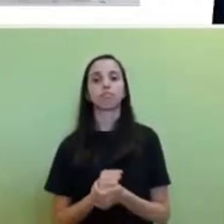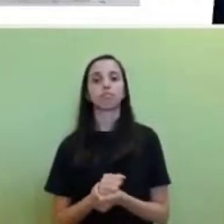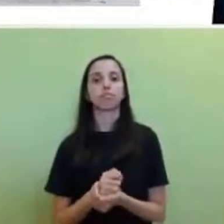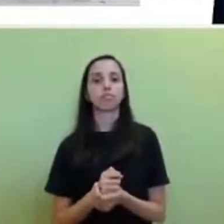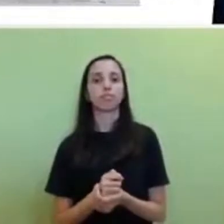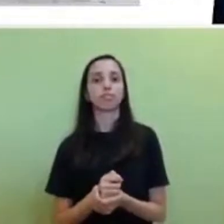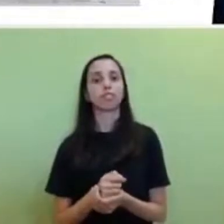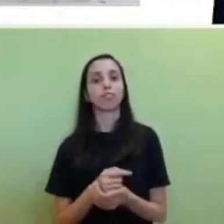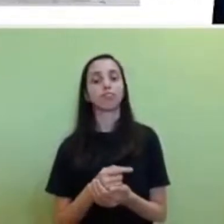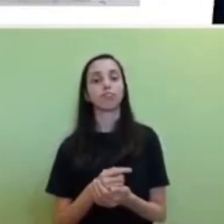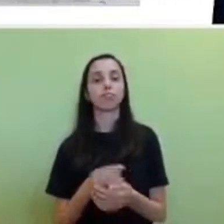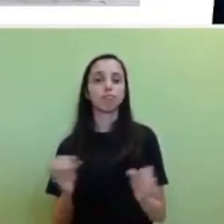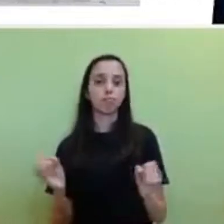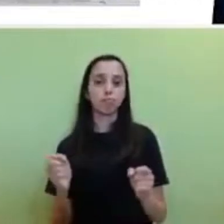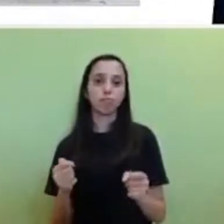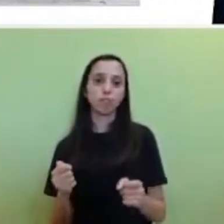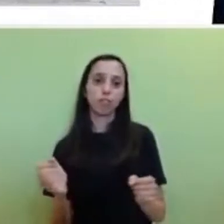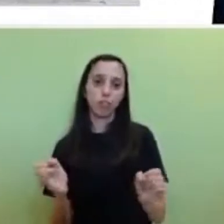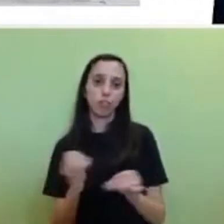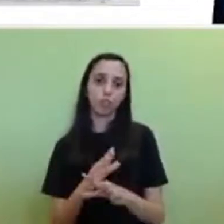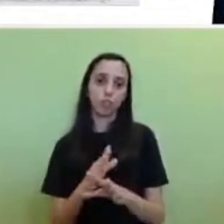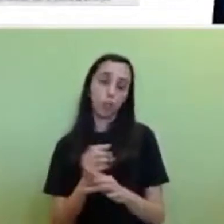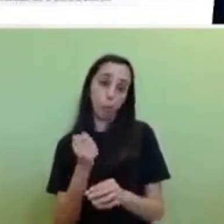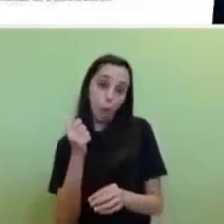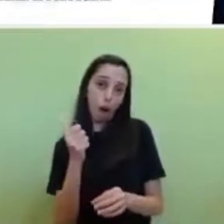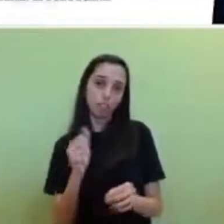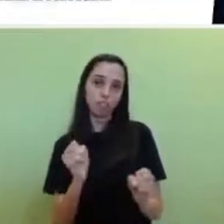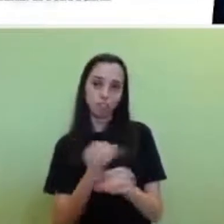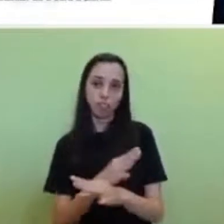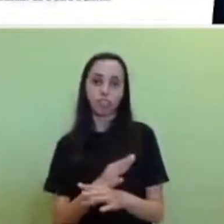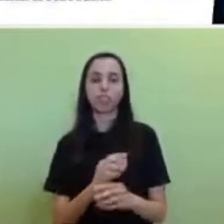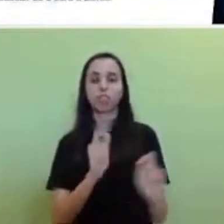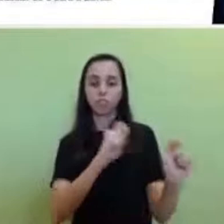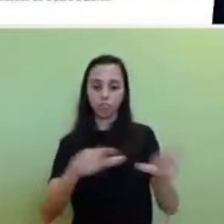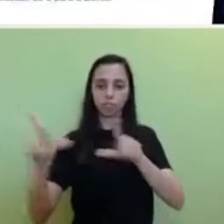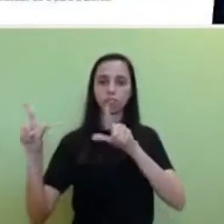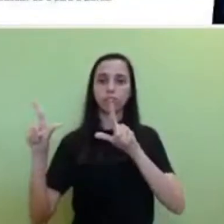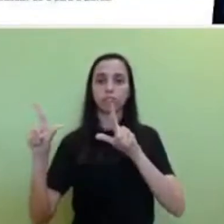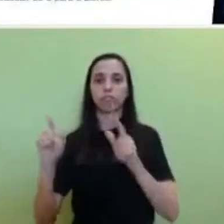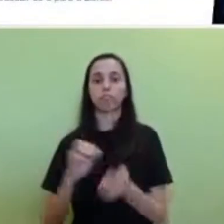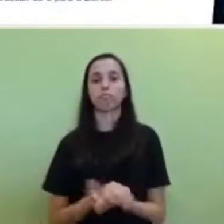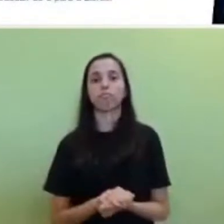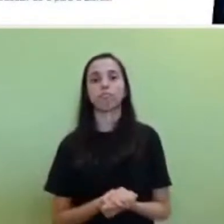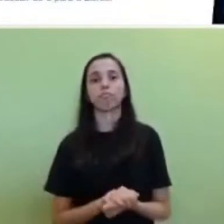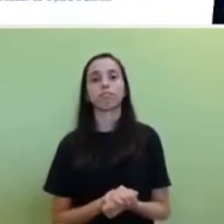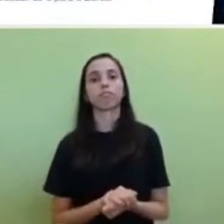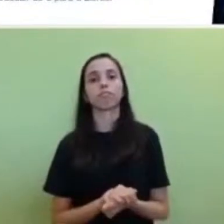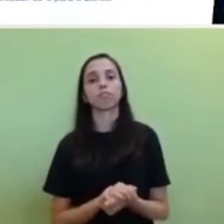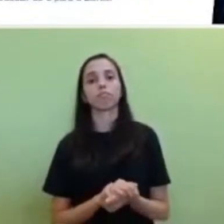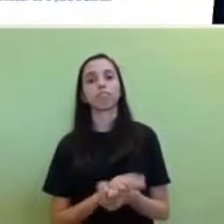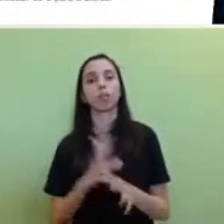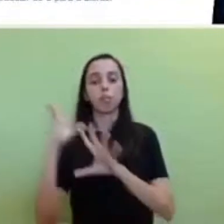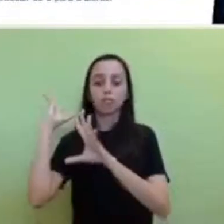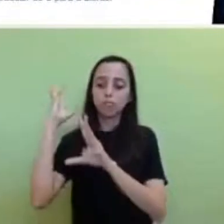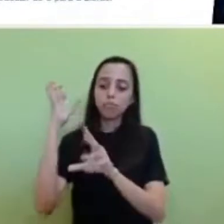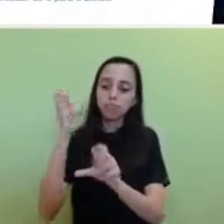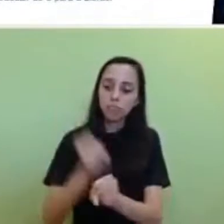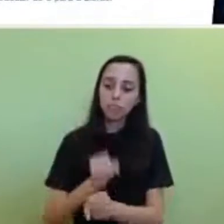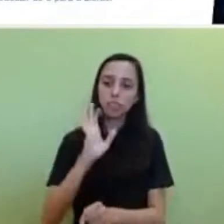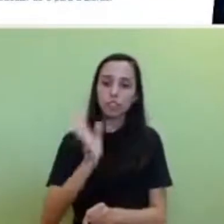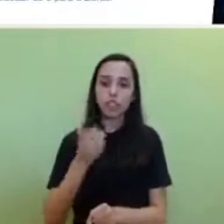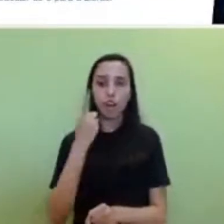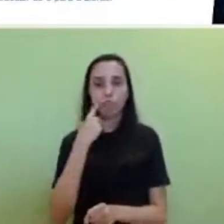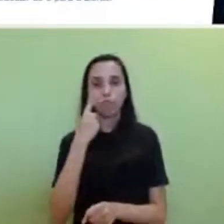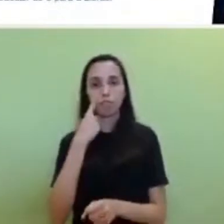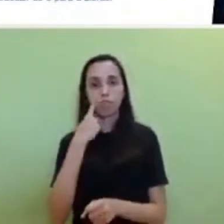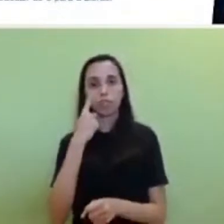encerrando minha fala. O próximo slide é uma revisão do que a gente viu.